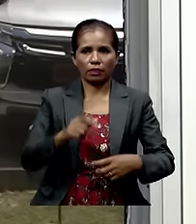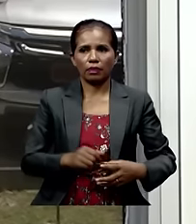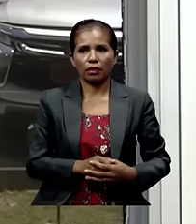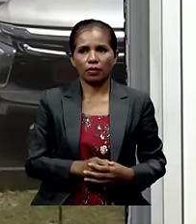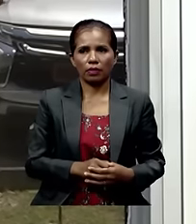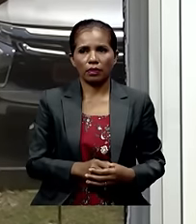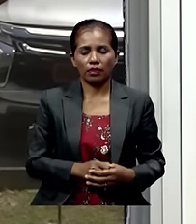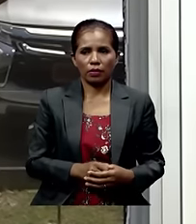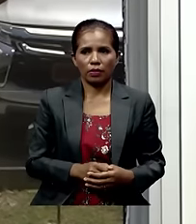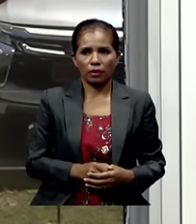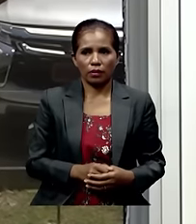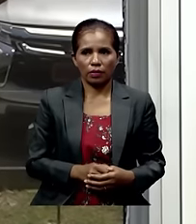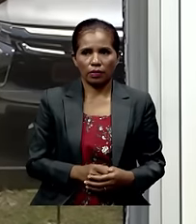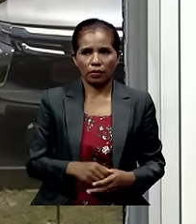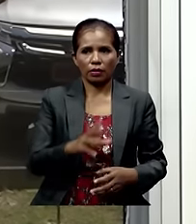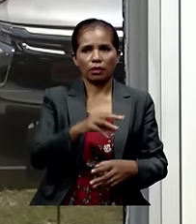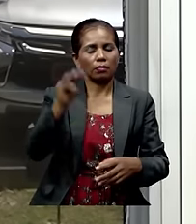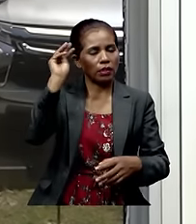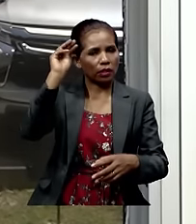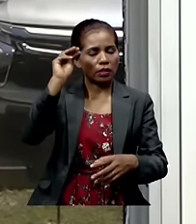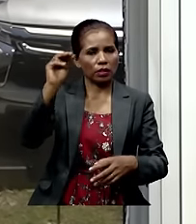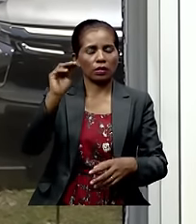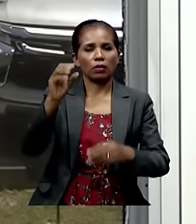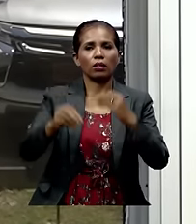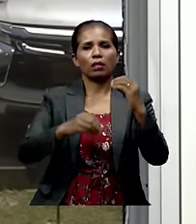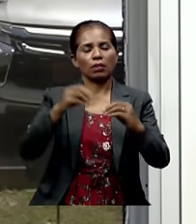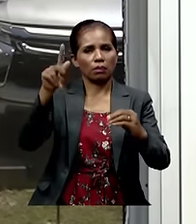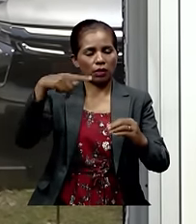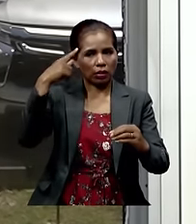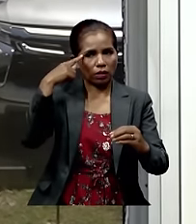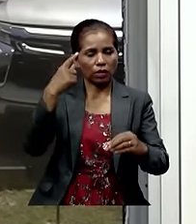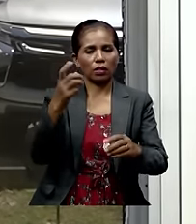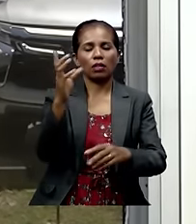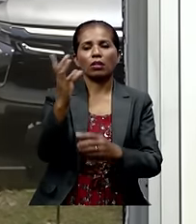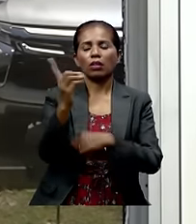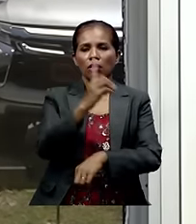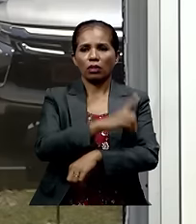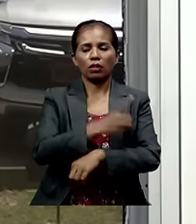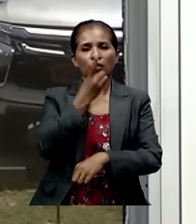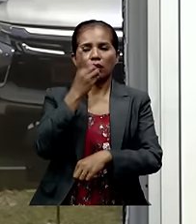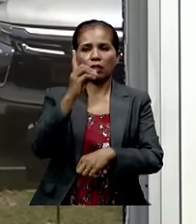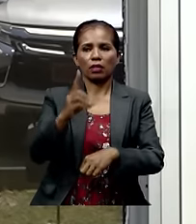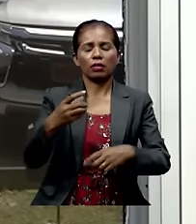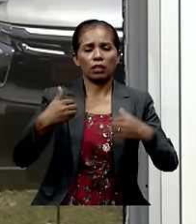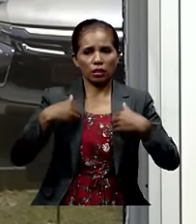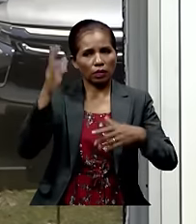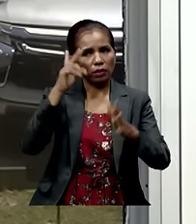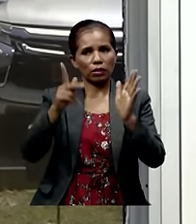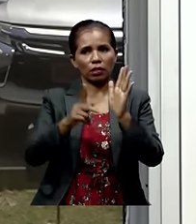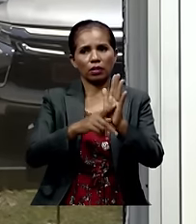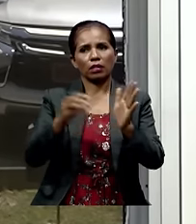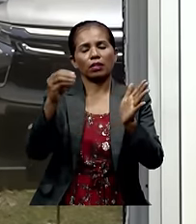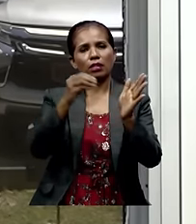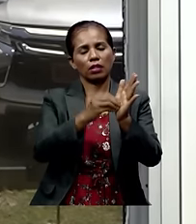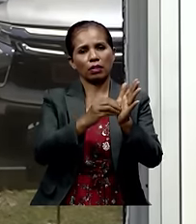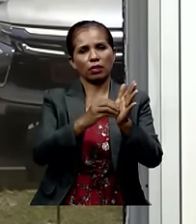Comisario politico nacional i ministro asuntos politicos i momento ne ba. Quando loro un declaración i ihe la foto ne. Mes quando tau ihe